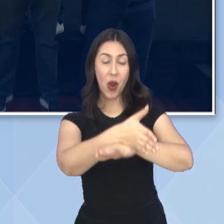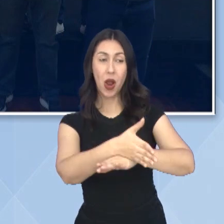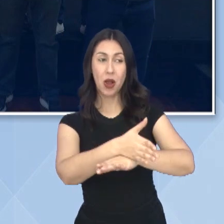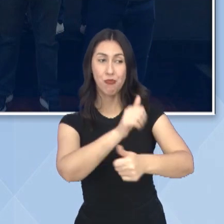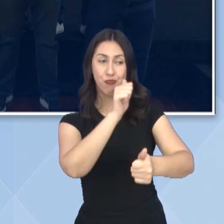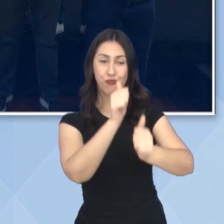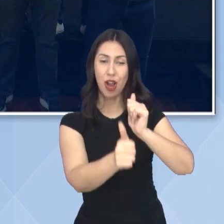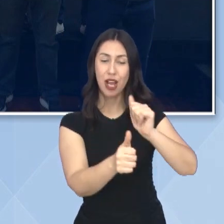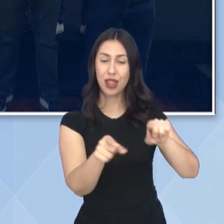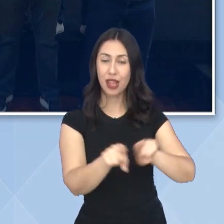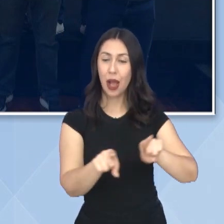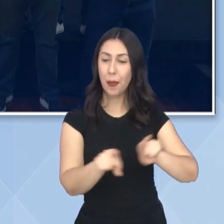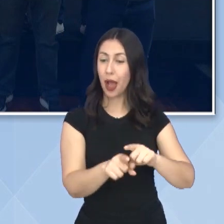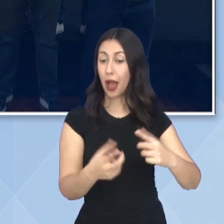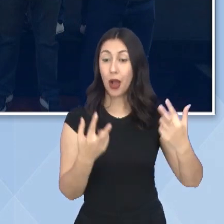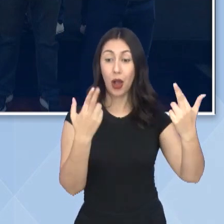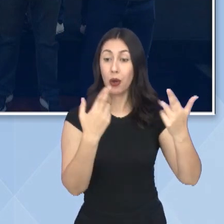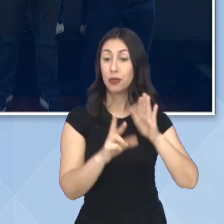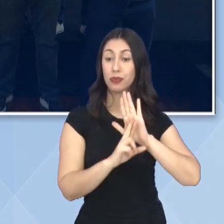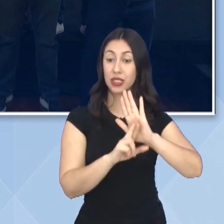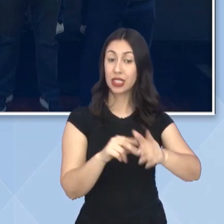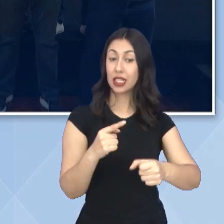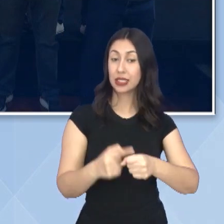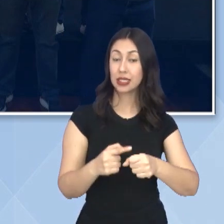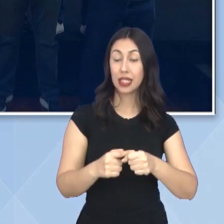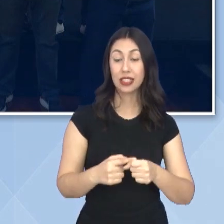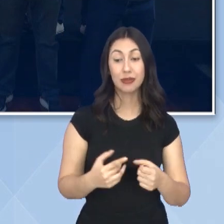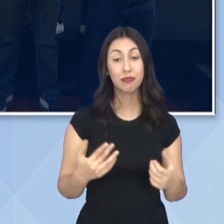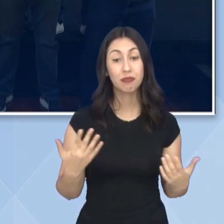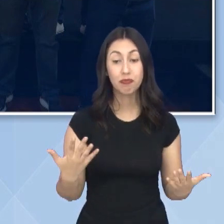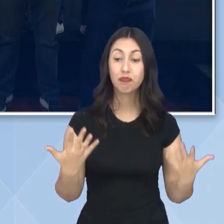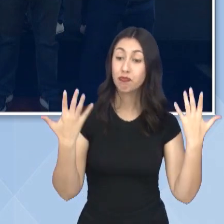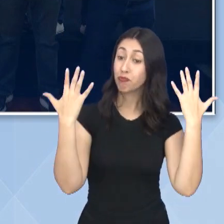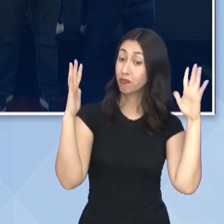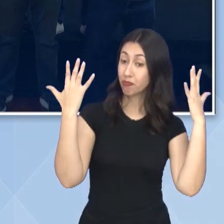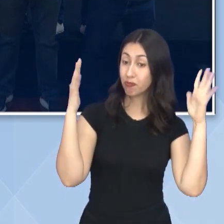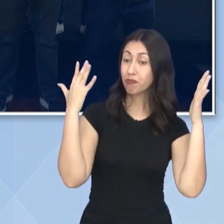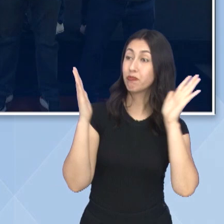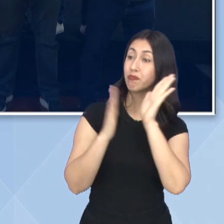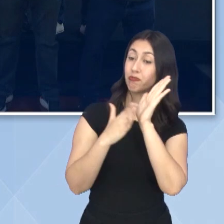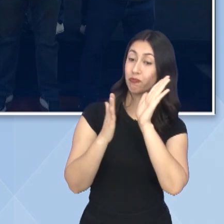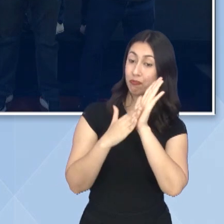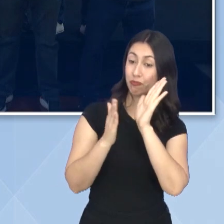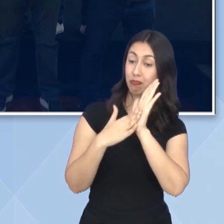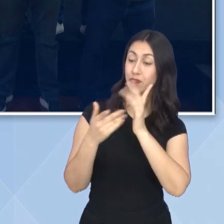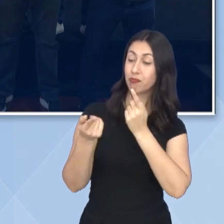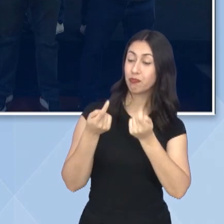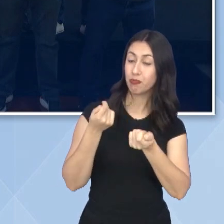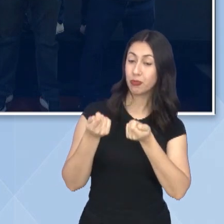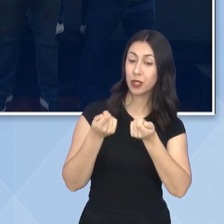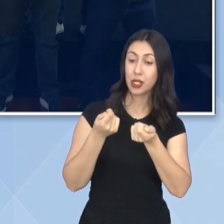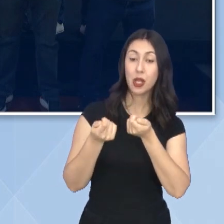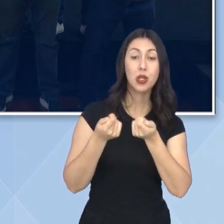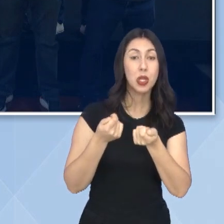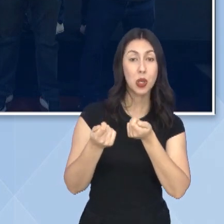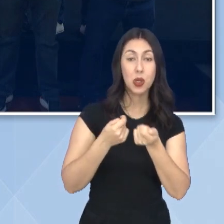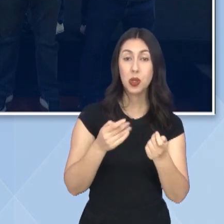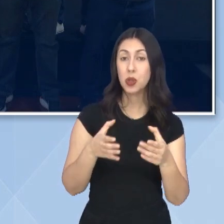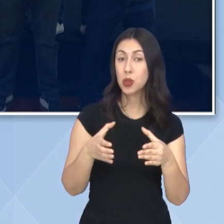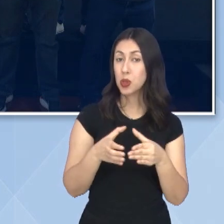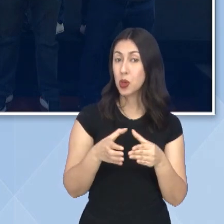desse porte, representar a cidade ou outro time. Então, ó, parabéns aos administradores do